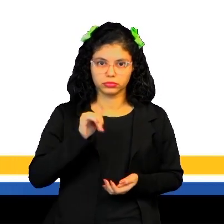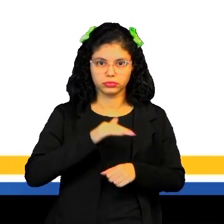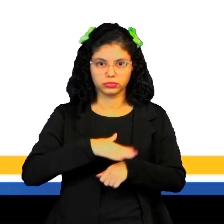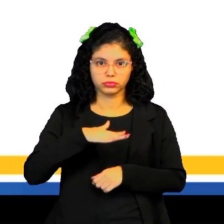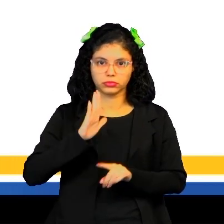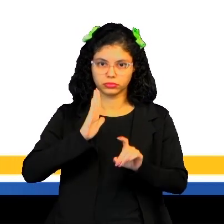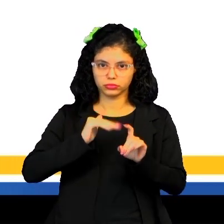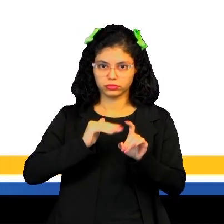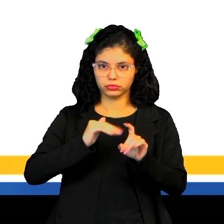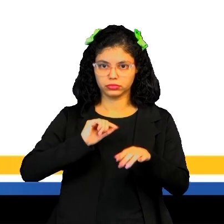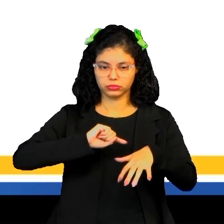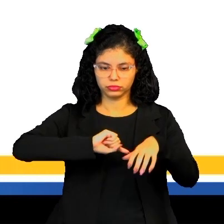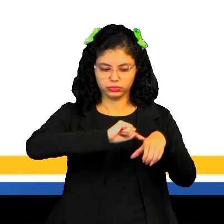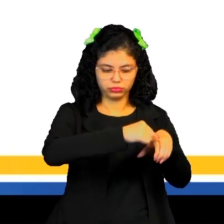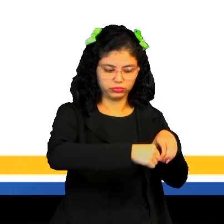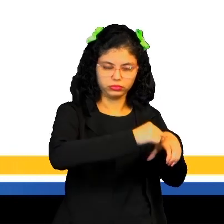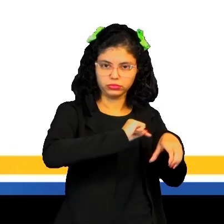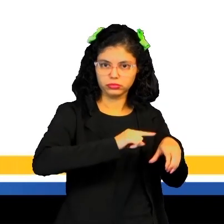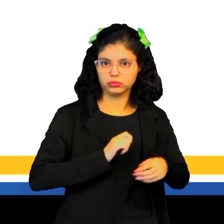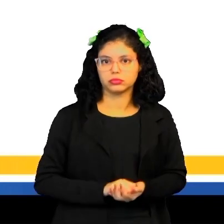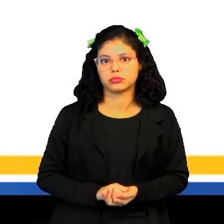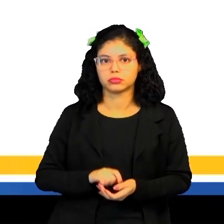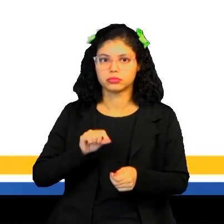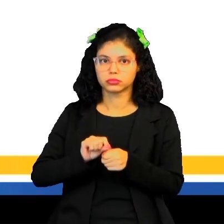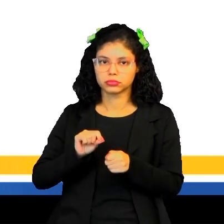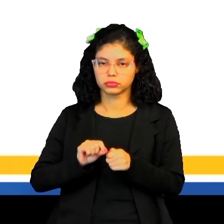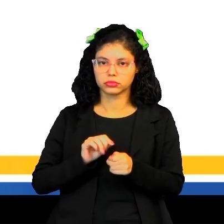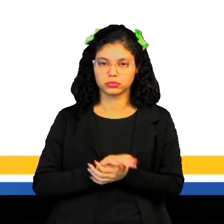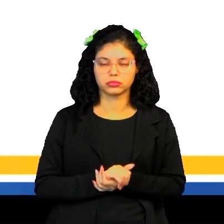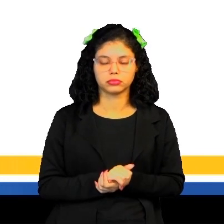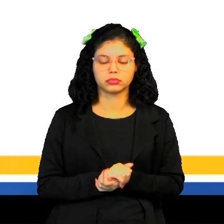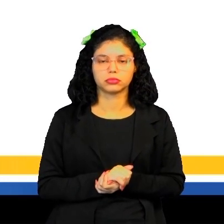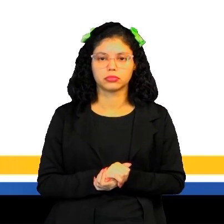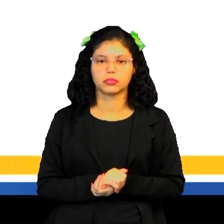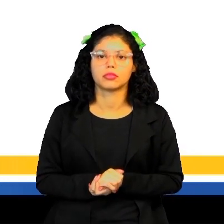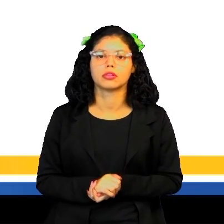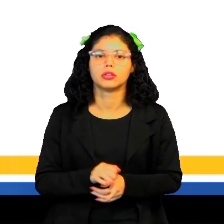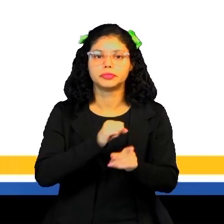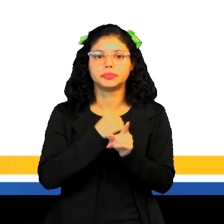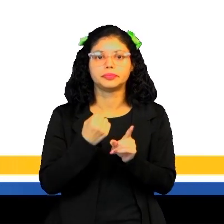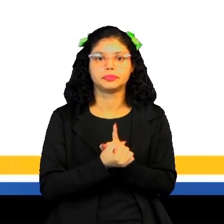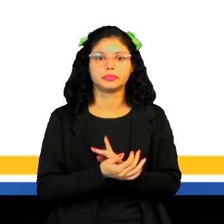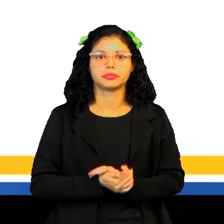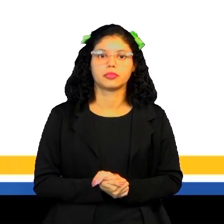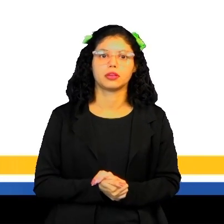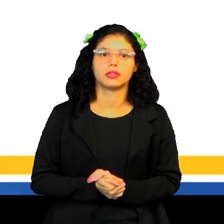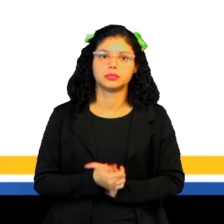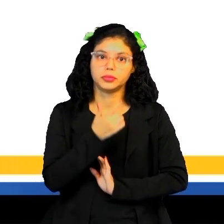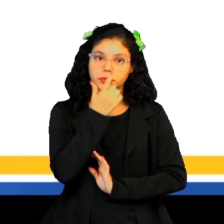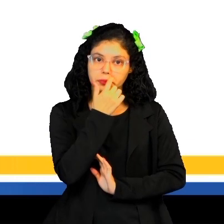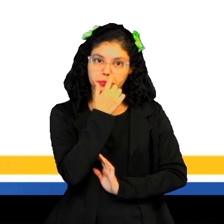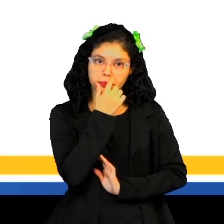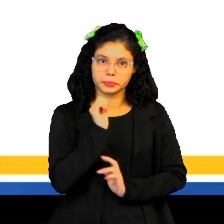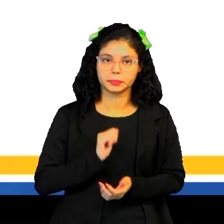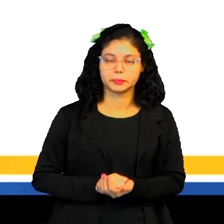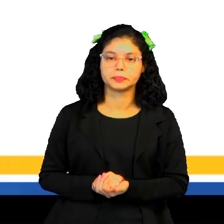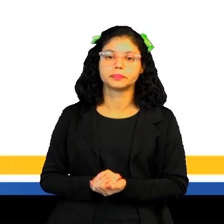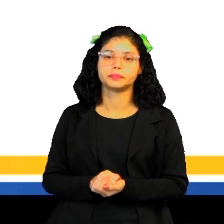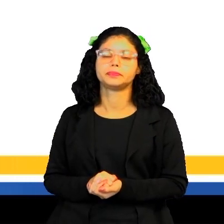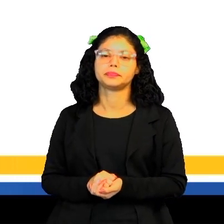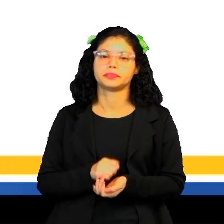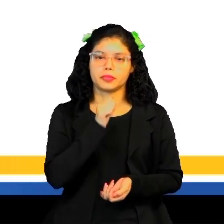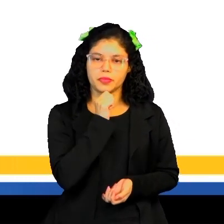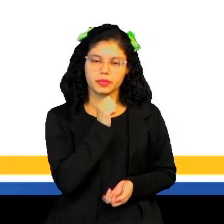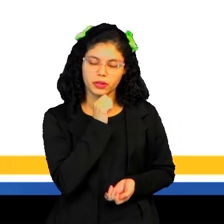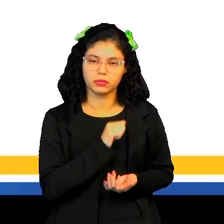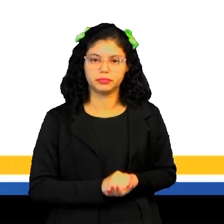mais famoso de todos, o Mito da Caverna, que faz uma alegoria aí à sociedade. Ainda falando das